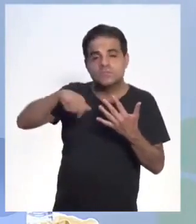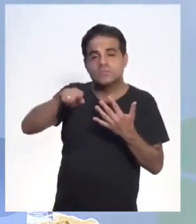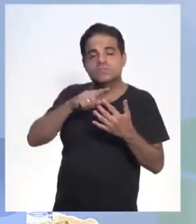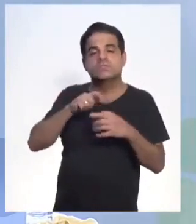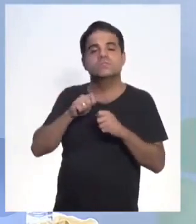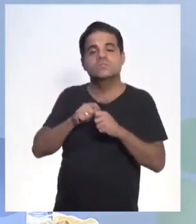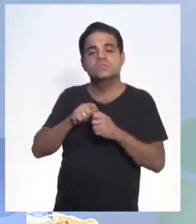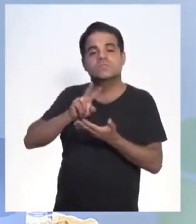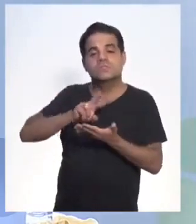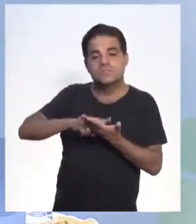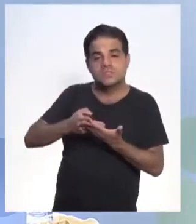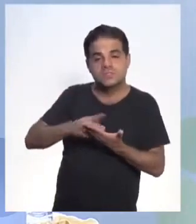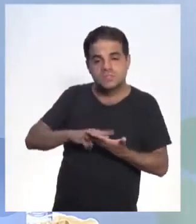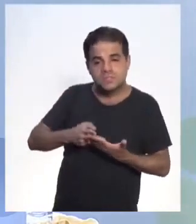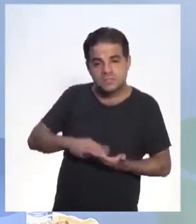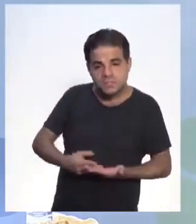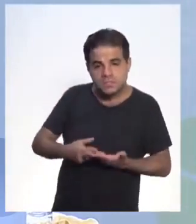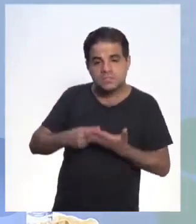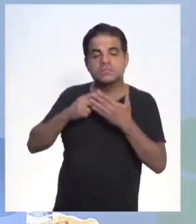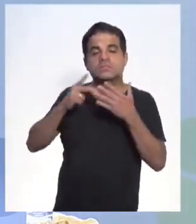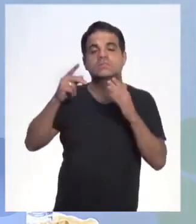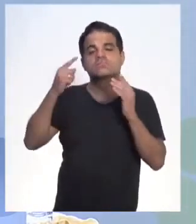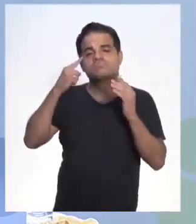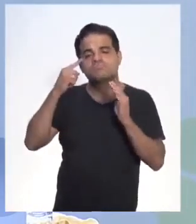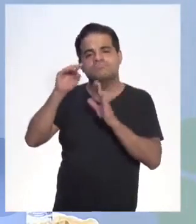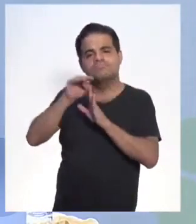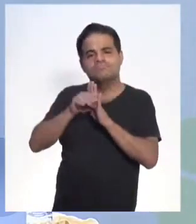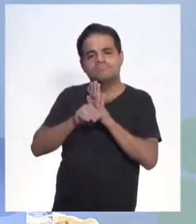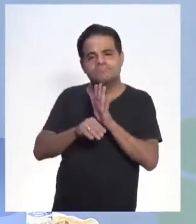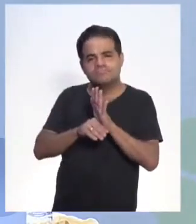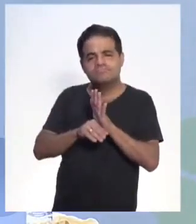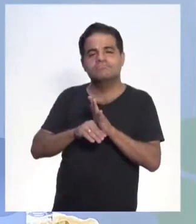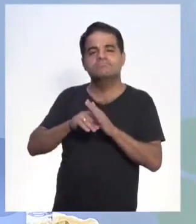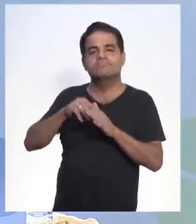gente traduz isso por um princípio